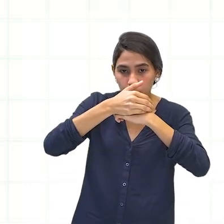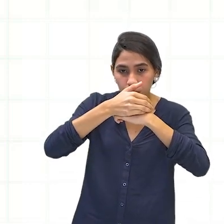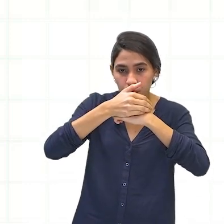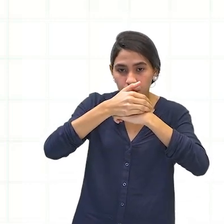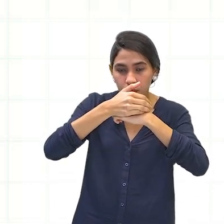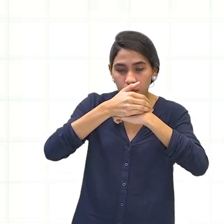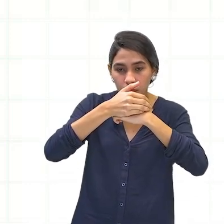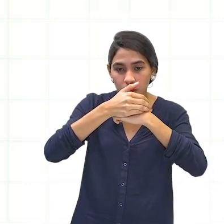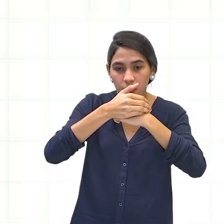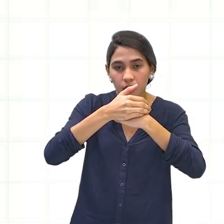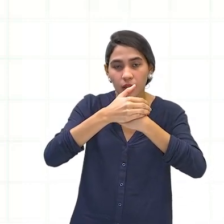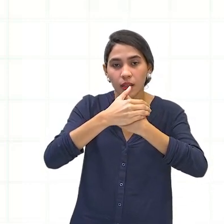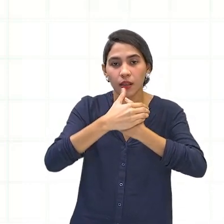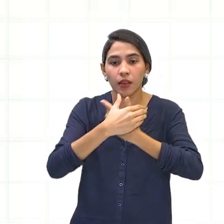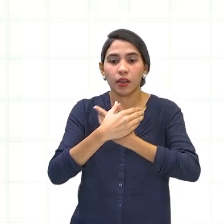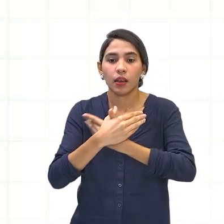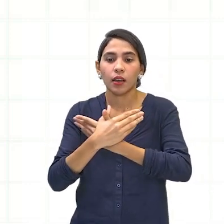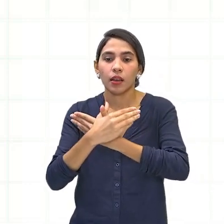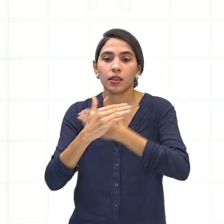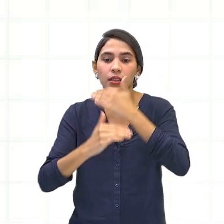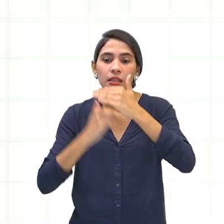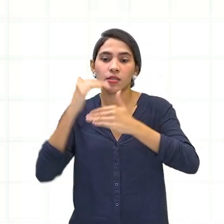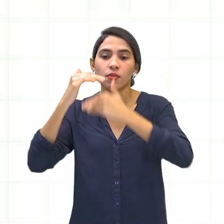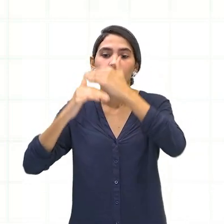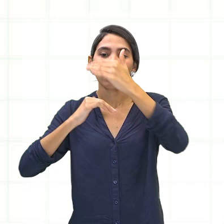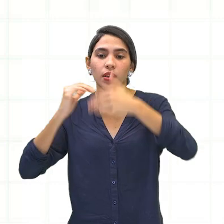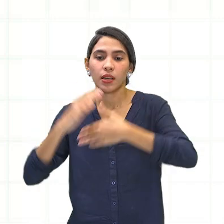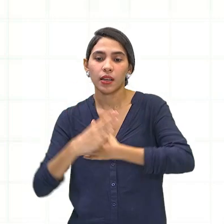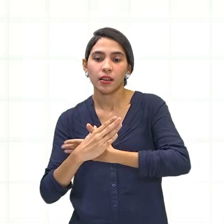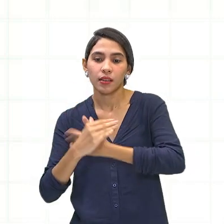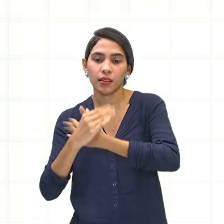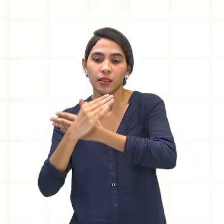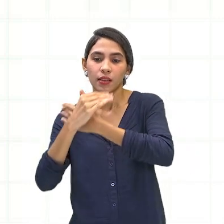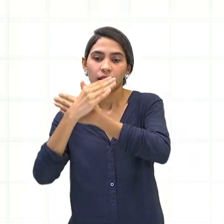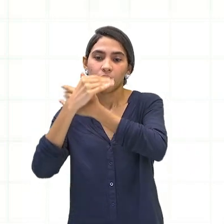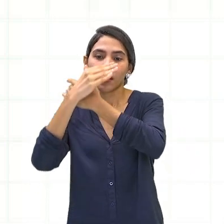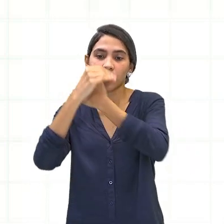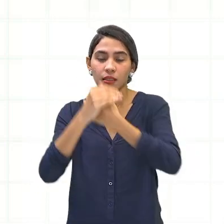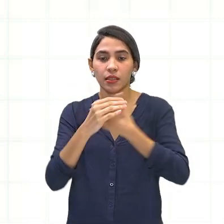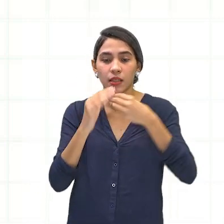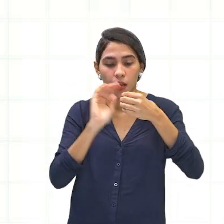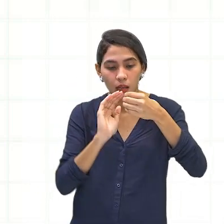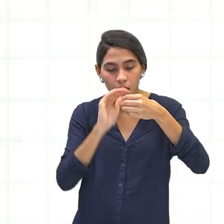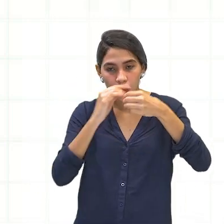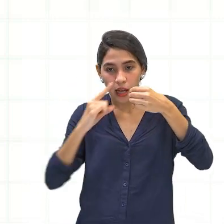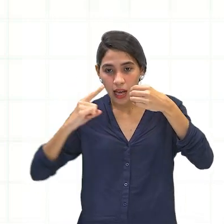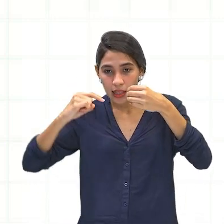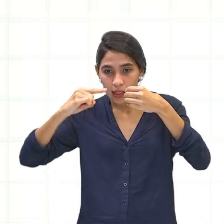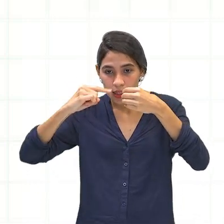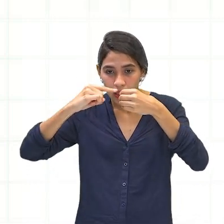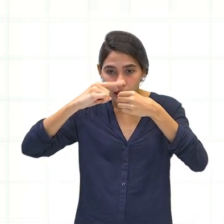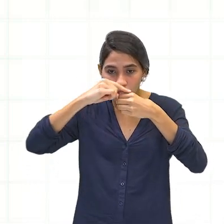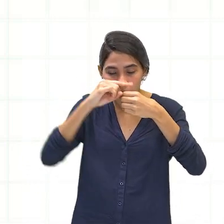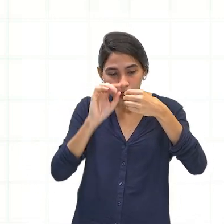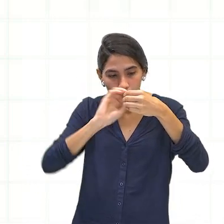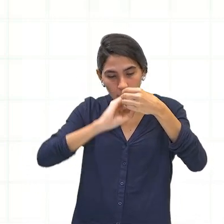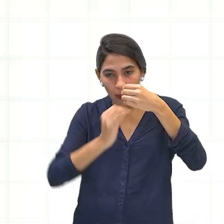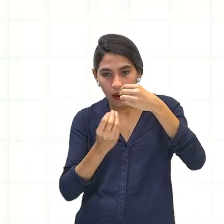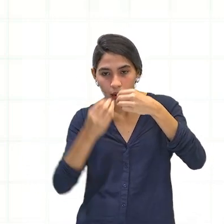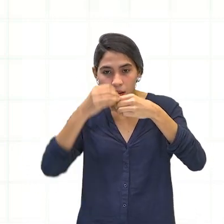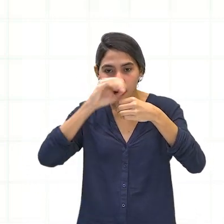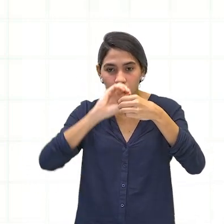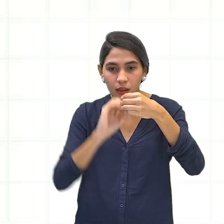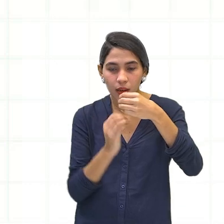casulo, até ela conseguir aqui se desenvolver, né? Dentro do casulo ela vai adquirindo ali a asa até